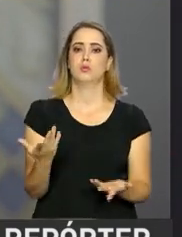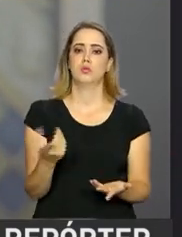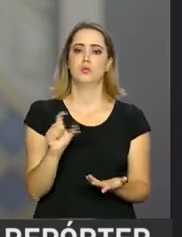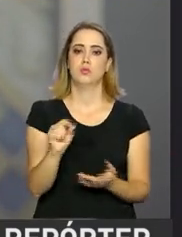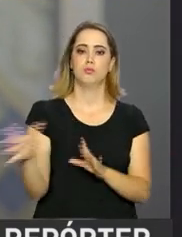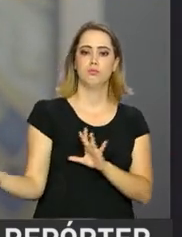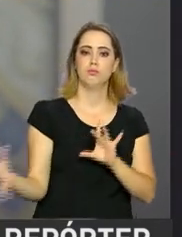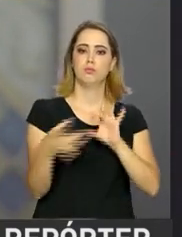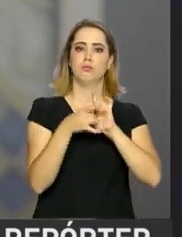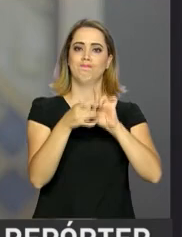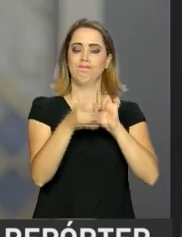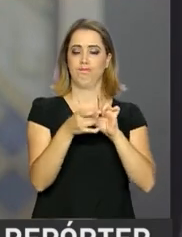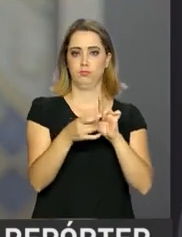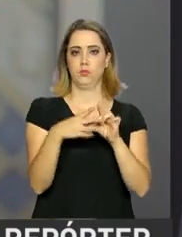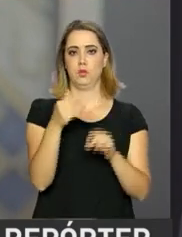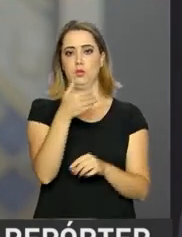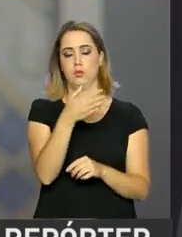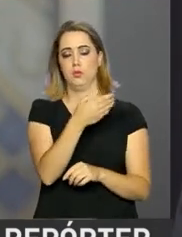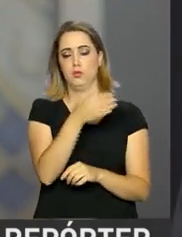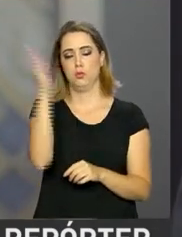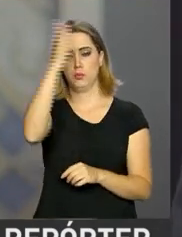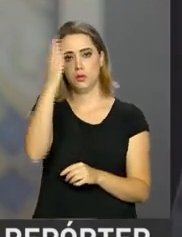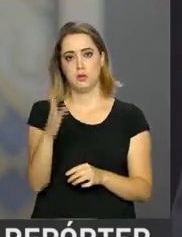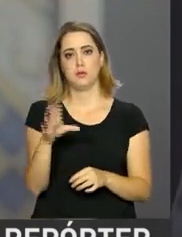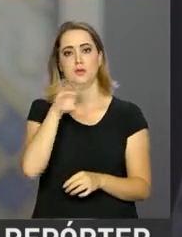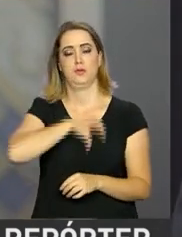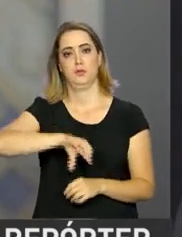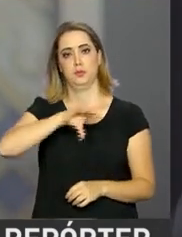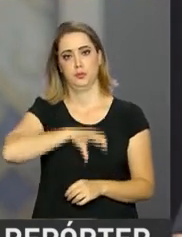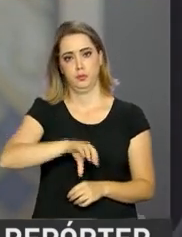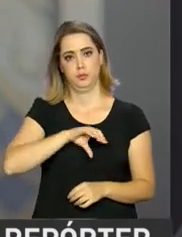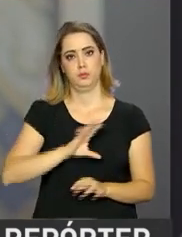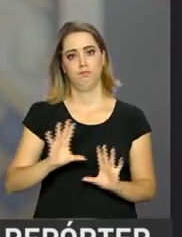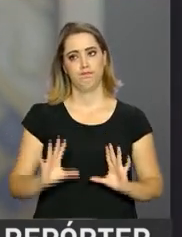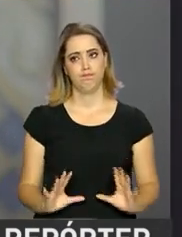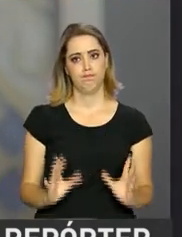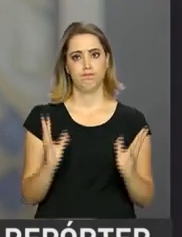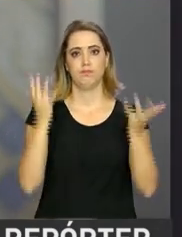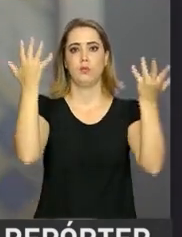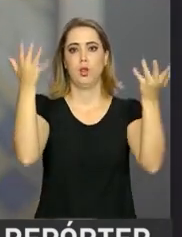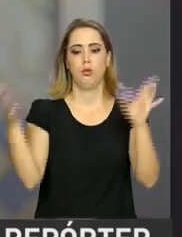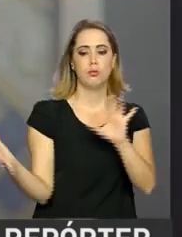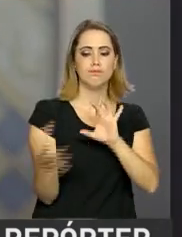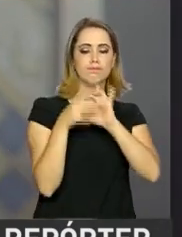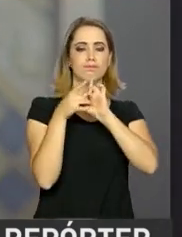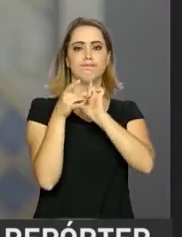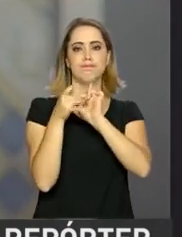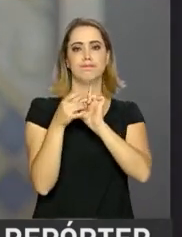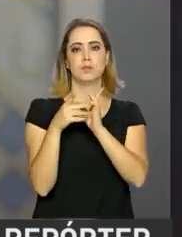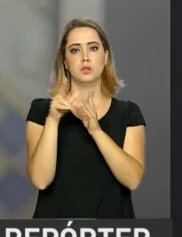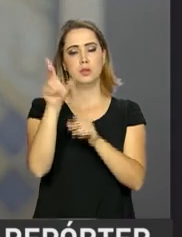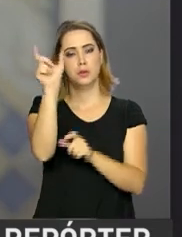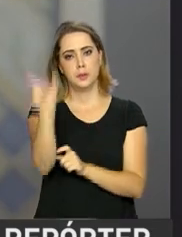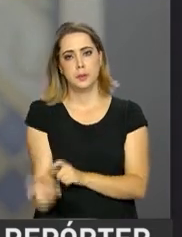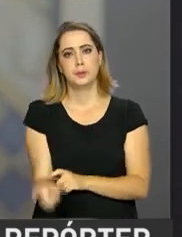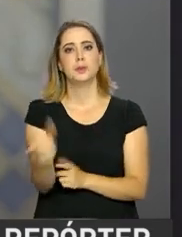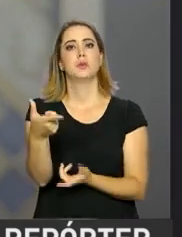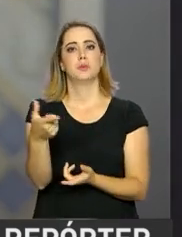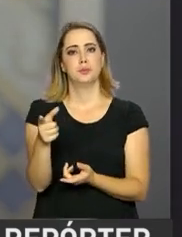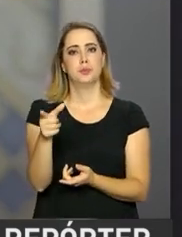ligação entre brasil e portugal a renault ter sido ao longo do tempo pela figura